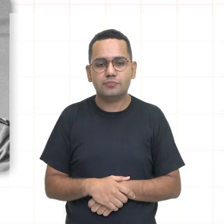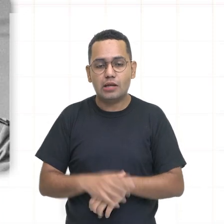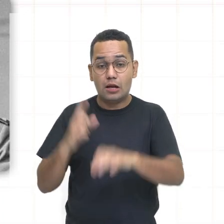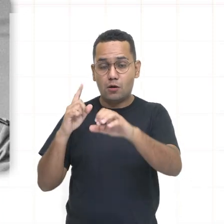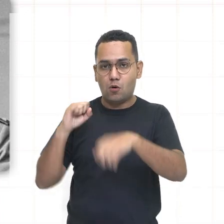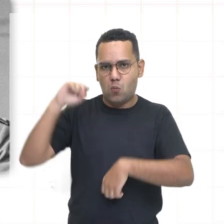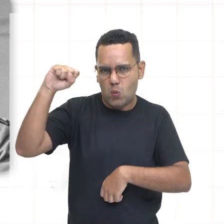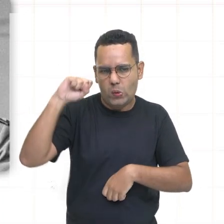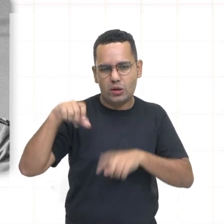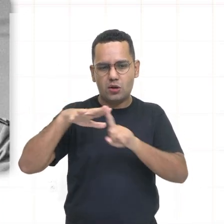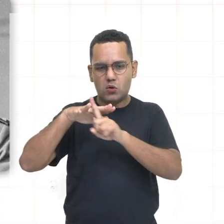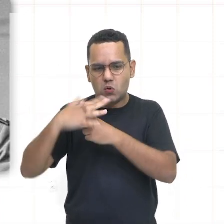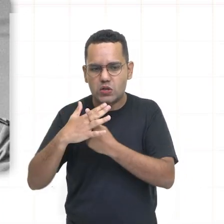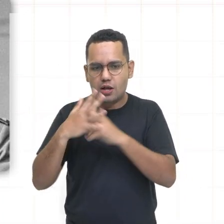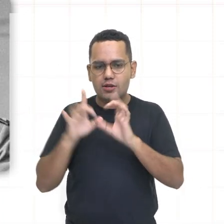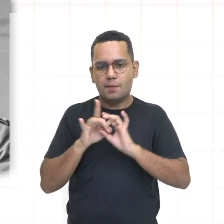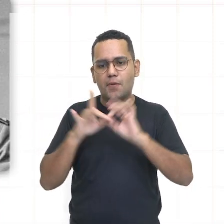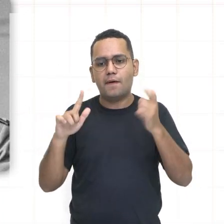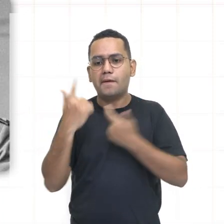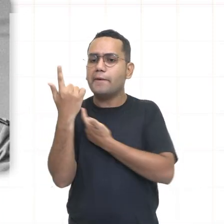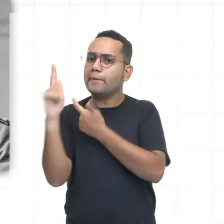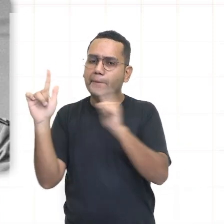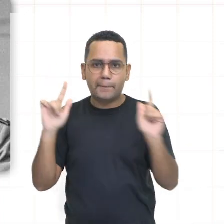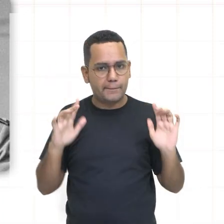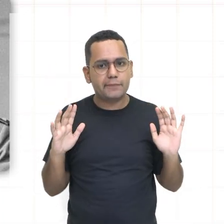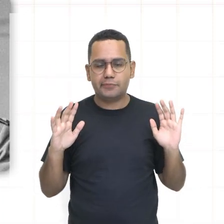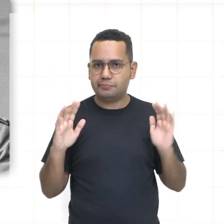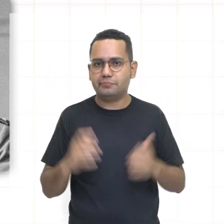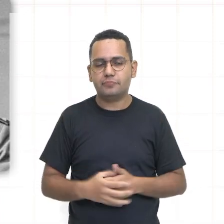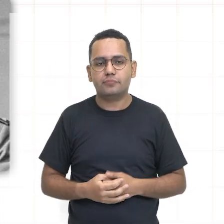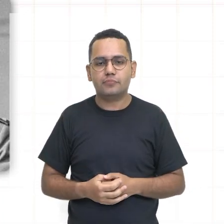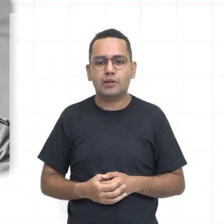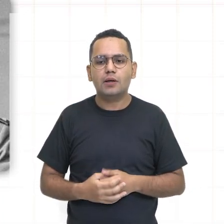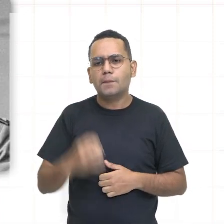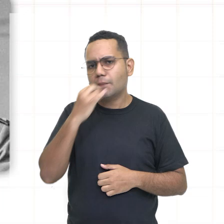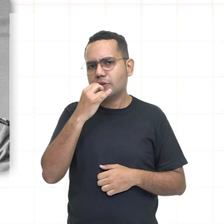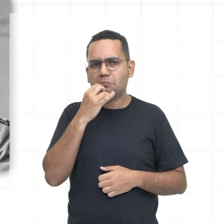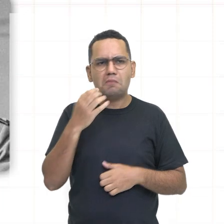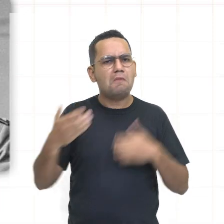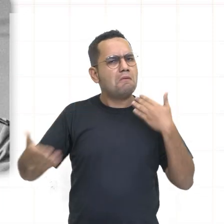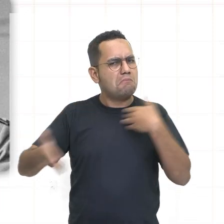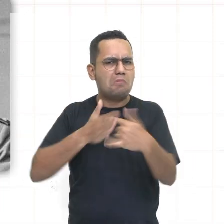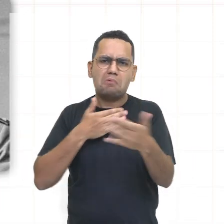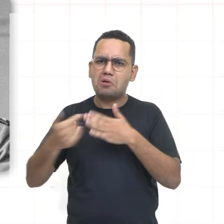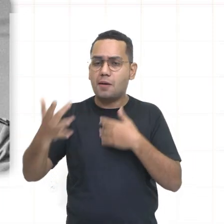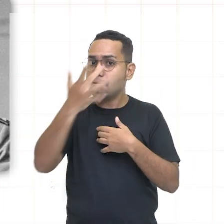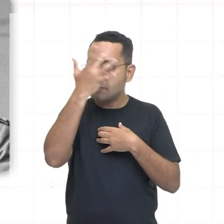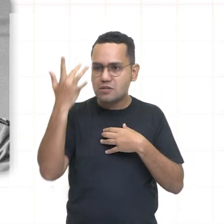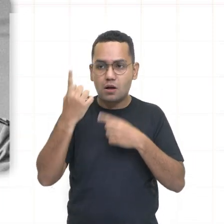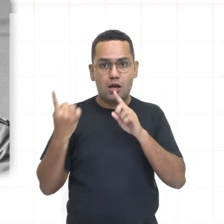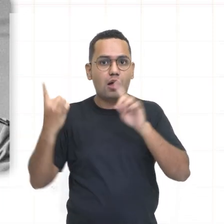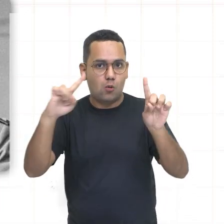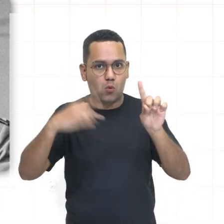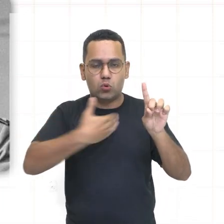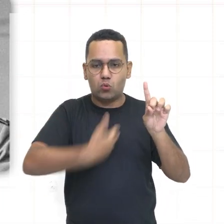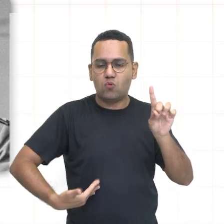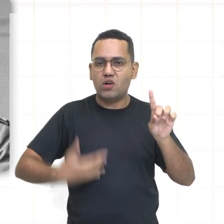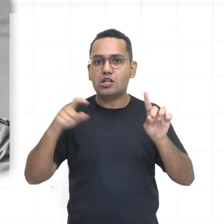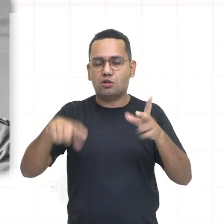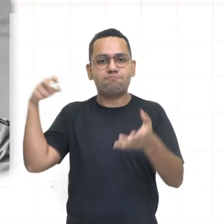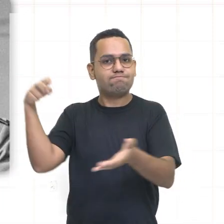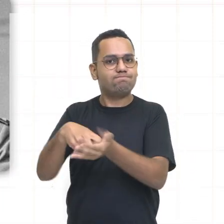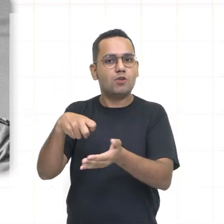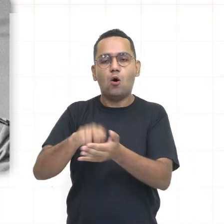socialistas, democratas e outros opositores. Qualquer pessoa que fizesse uma crítica a esse sistema era alvo de